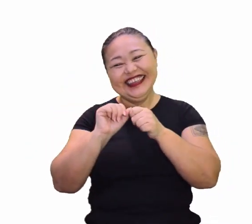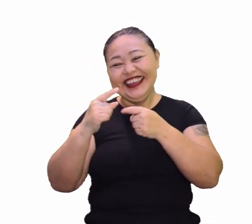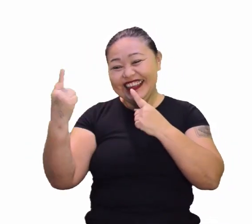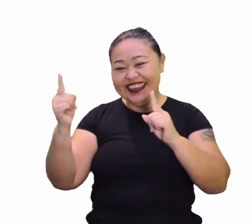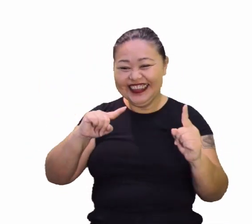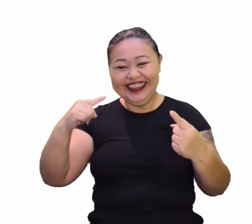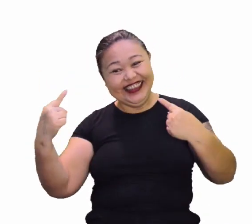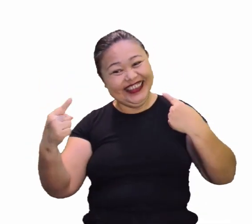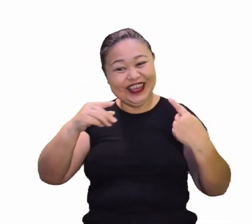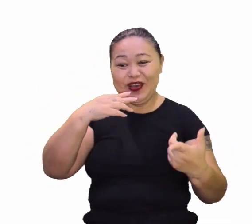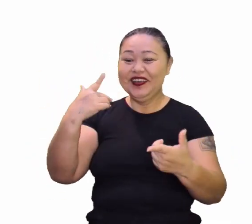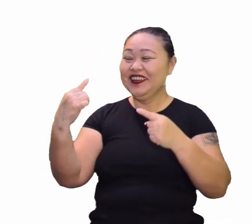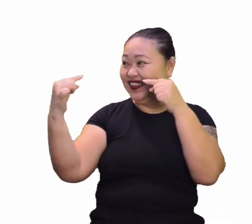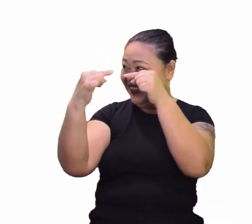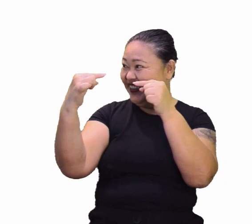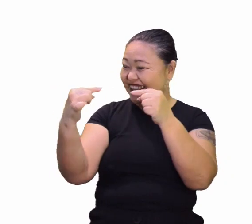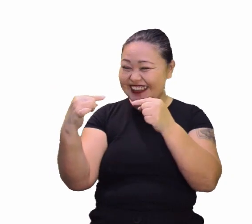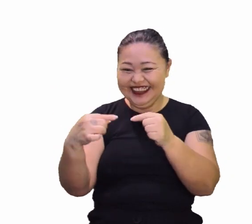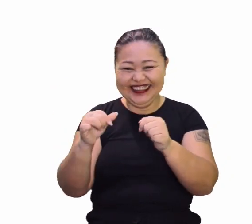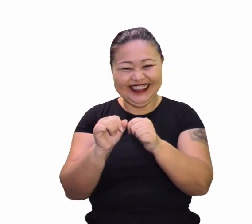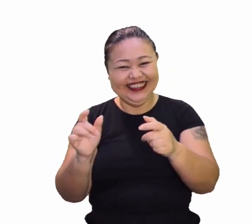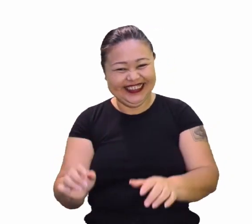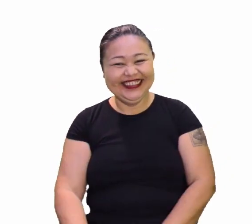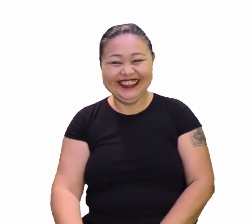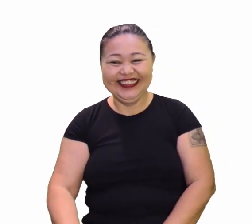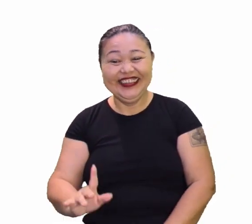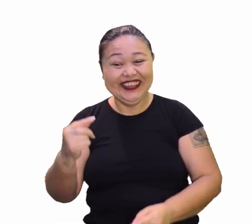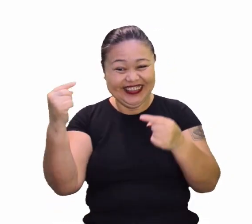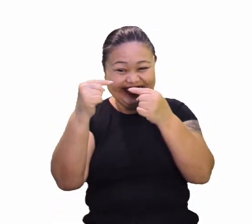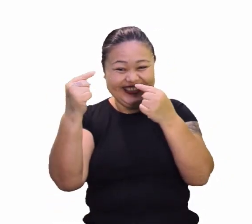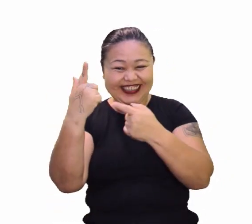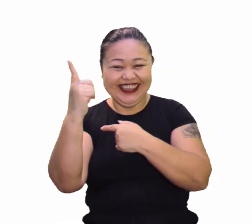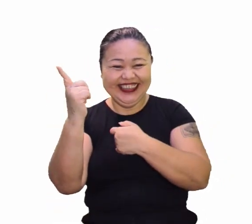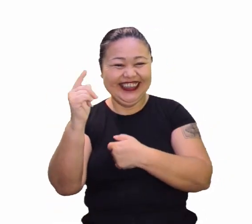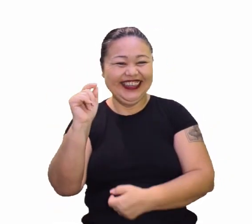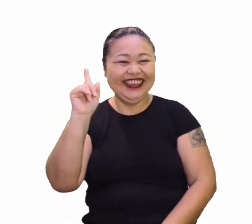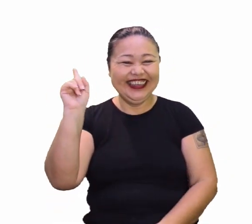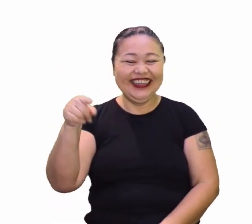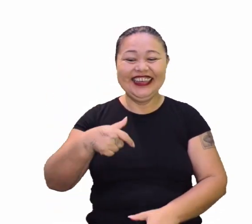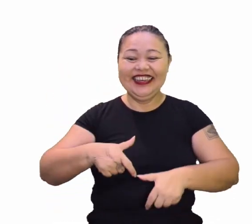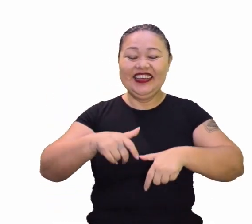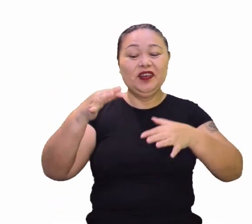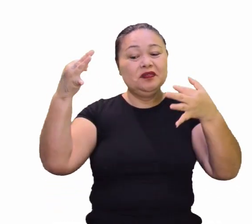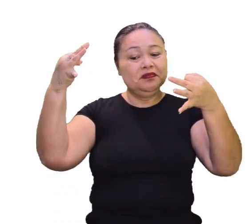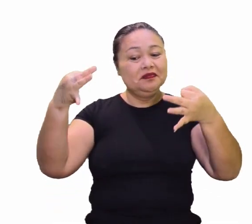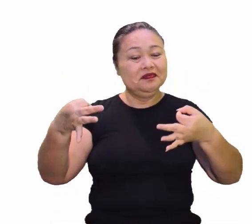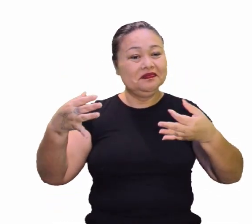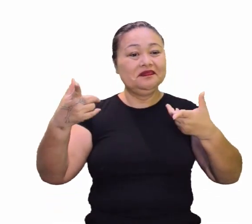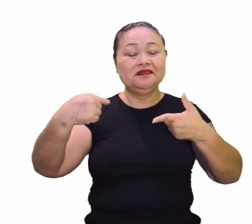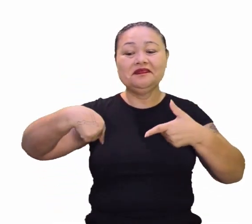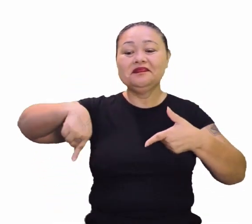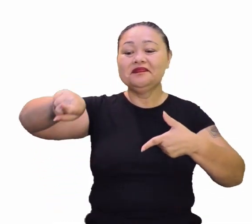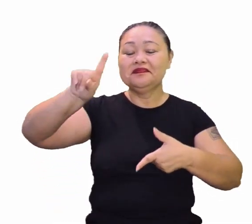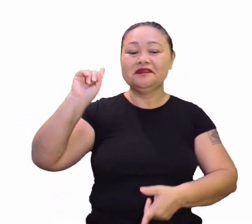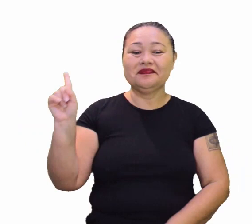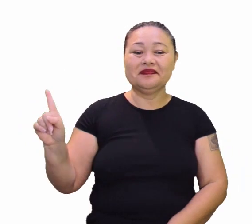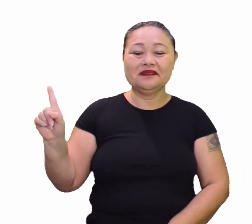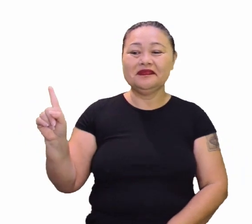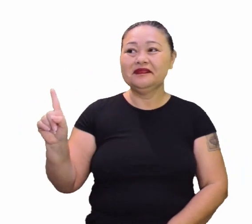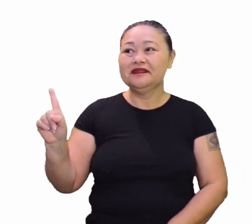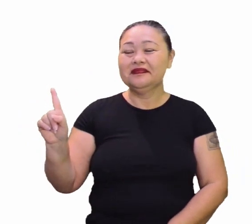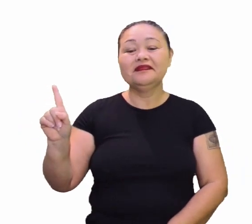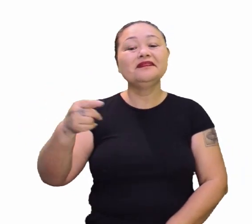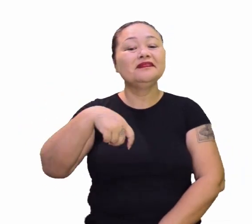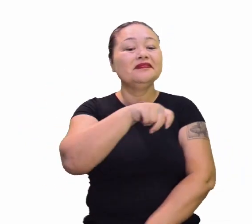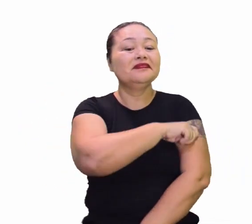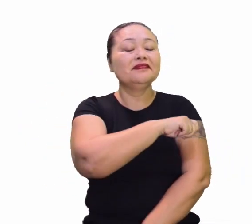um coral, rimado, um coral, né? Top demais. Tá vendo a sintonia da geografia? Perfeita. Sem mais delongas, Rogério. O